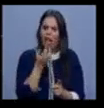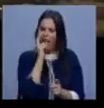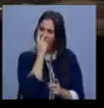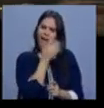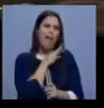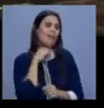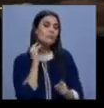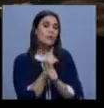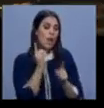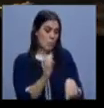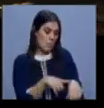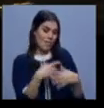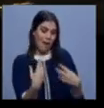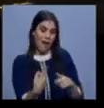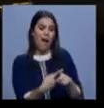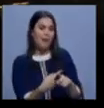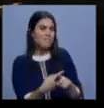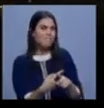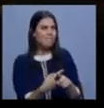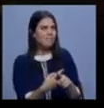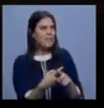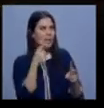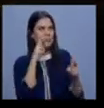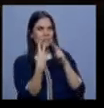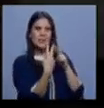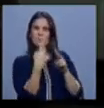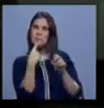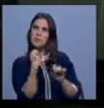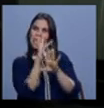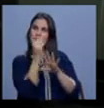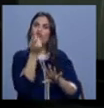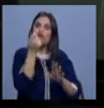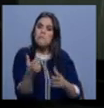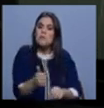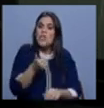momento, temos uma ideia muito mais clara, um caminho muito mais claro sobre